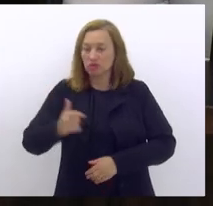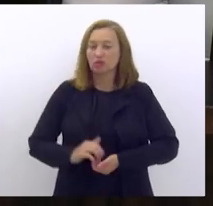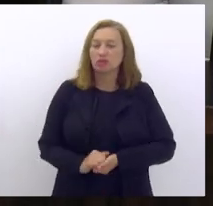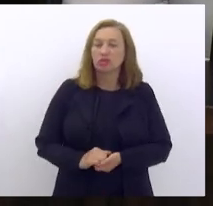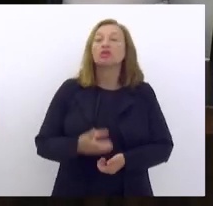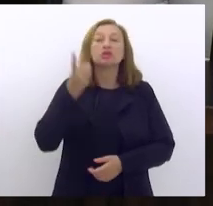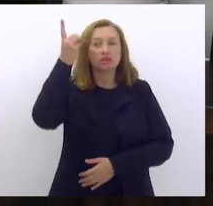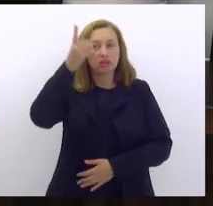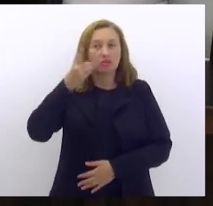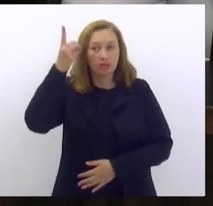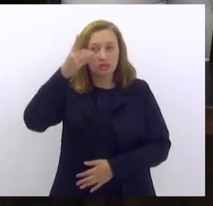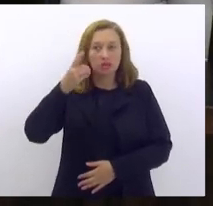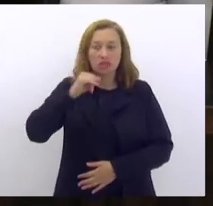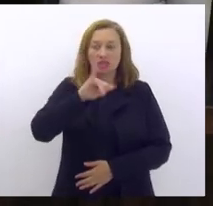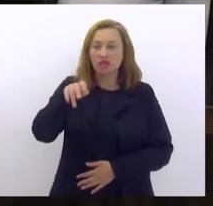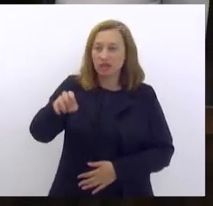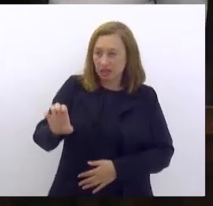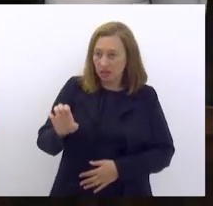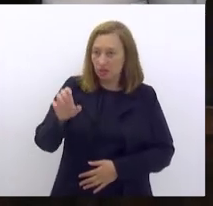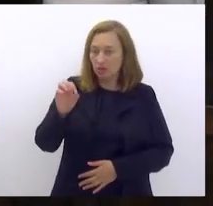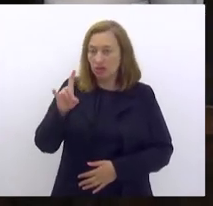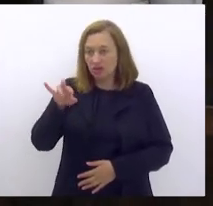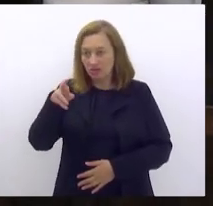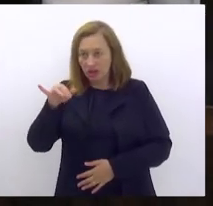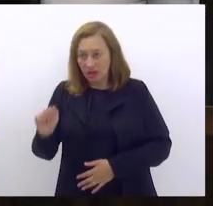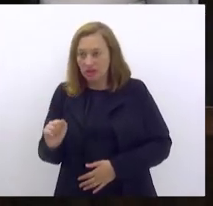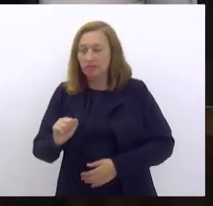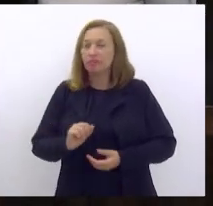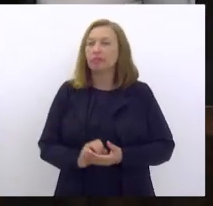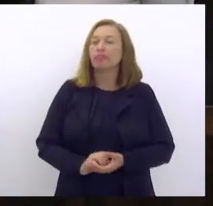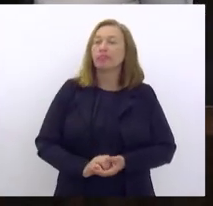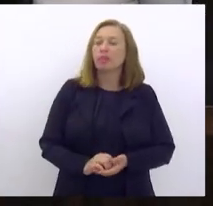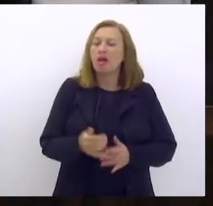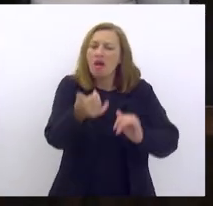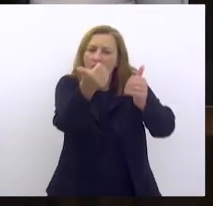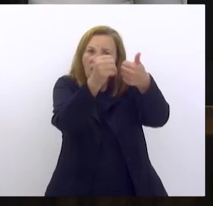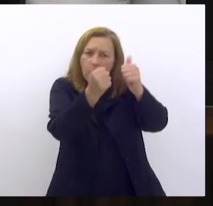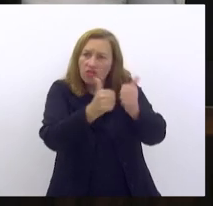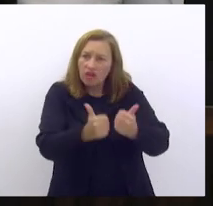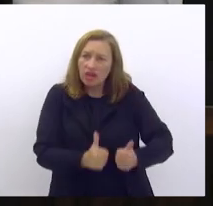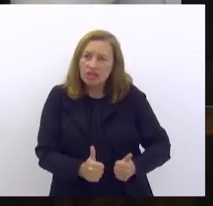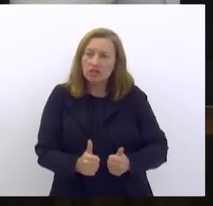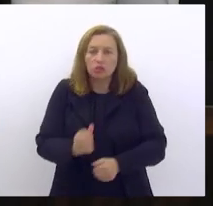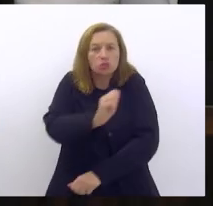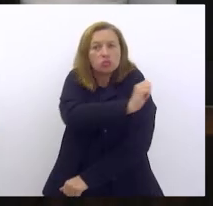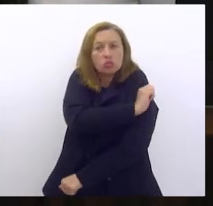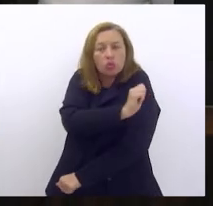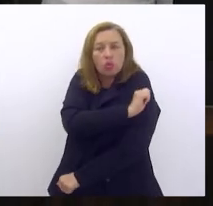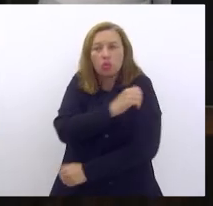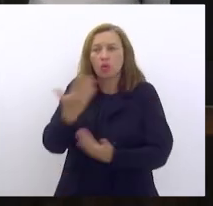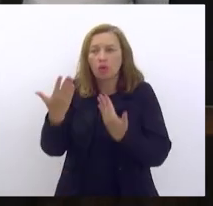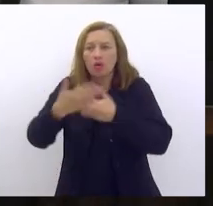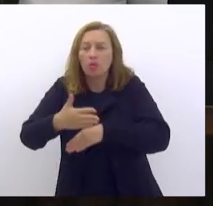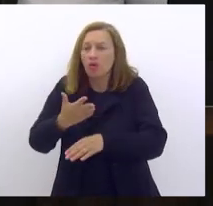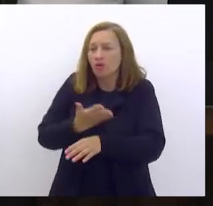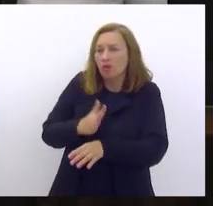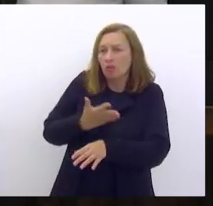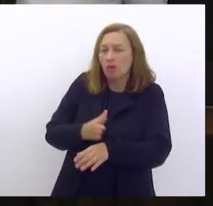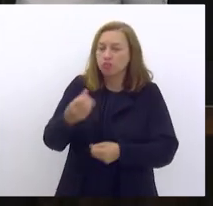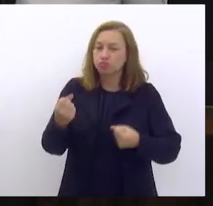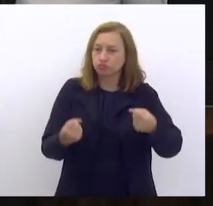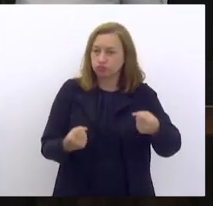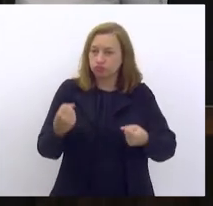6484/2022, de autoria do deputado Jari Oliveira, que determina que a avaliação do aluno na prova prática de